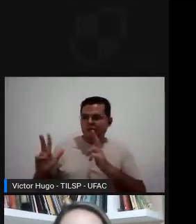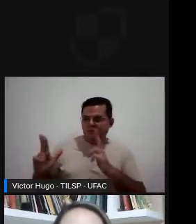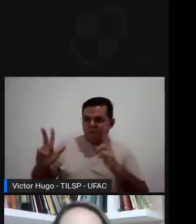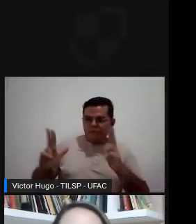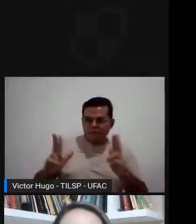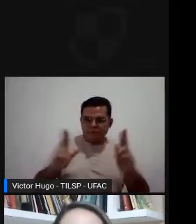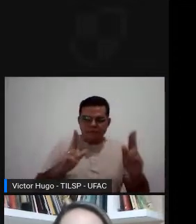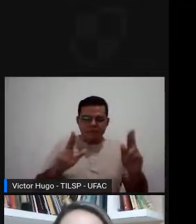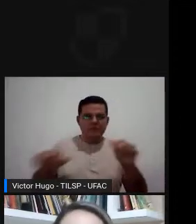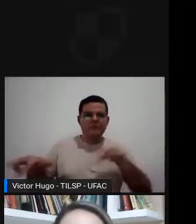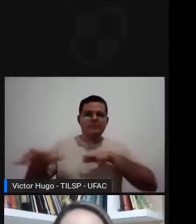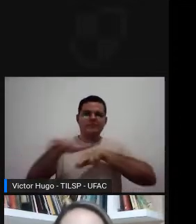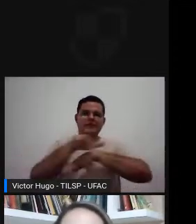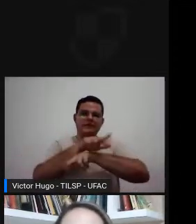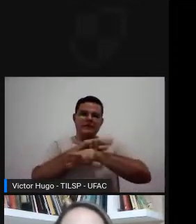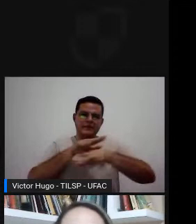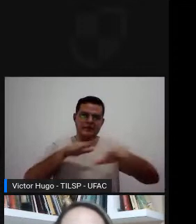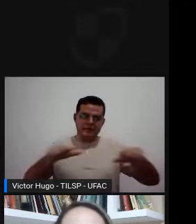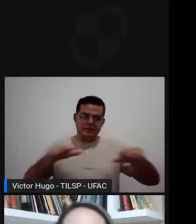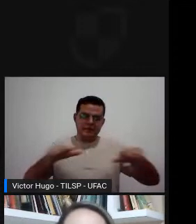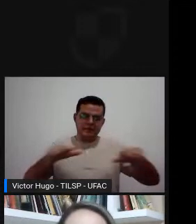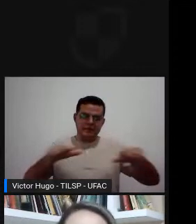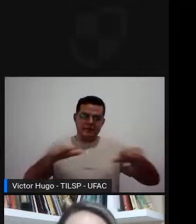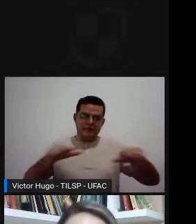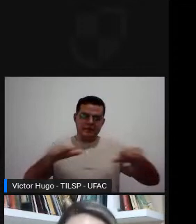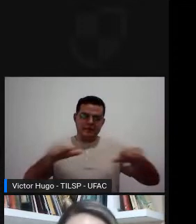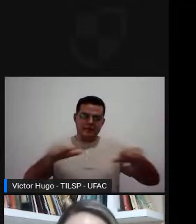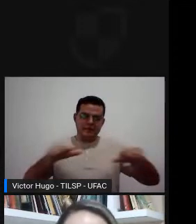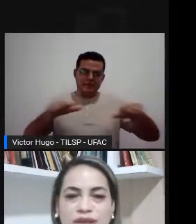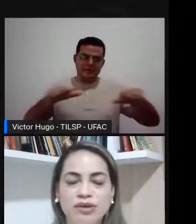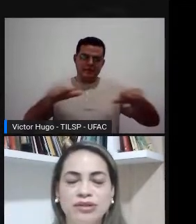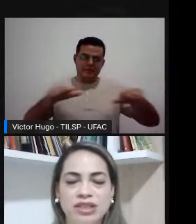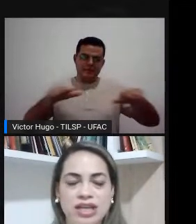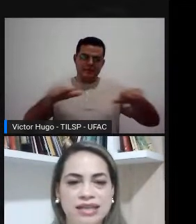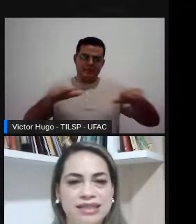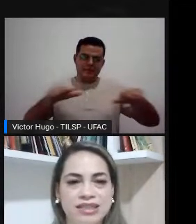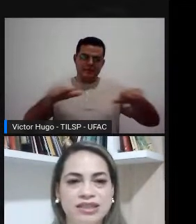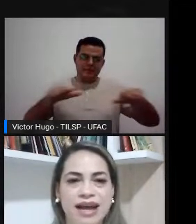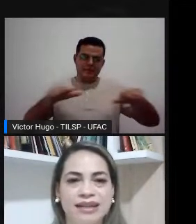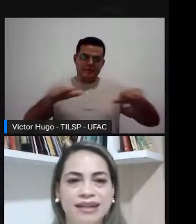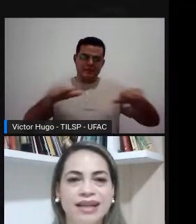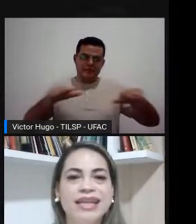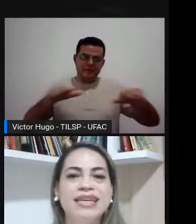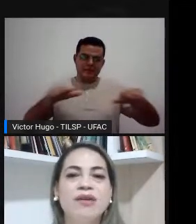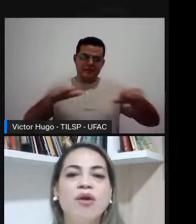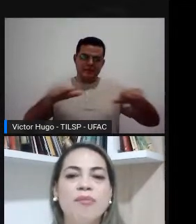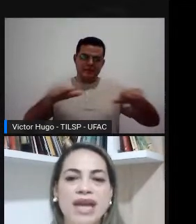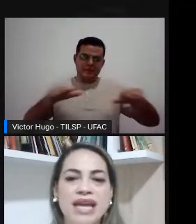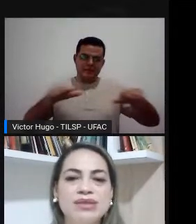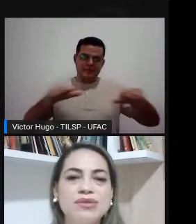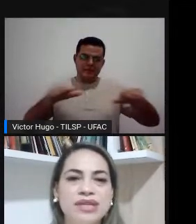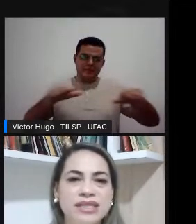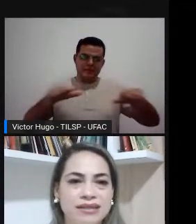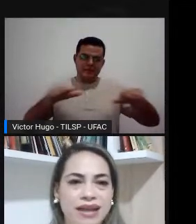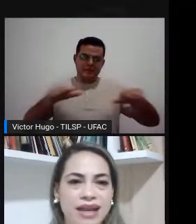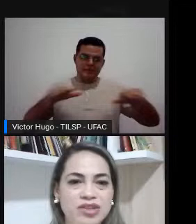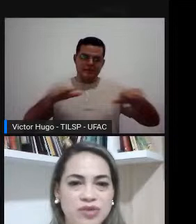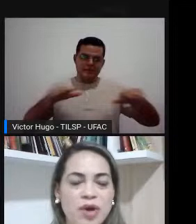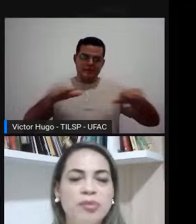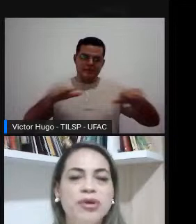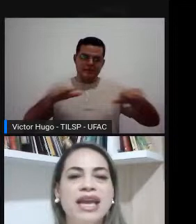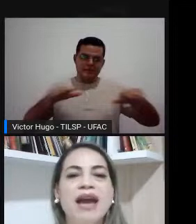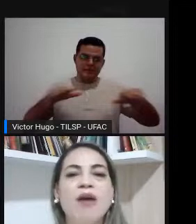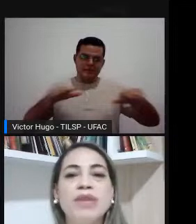misturam. Tem horas antigas que ficaram muito mais perto da gente do que outros de recente data e eu começo com esse